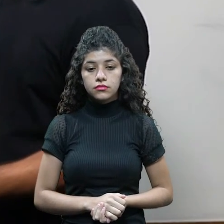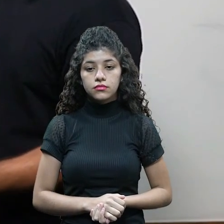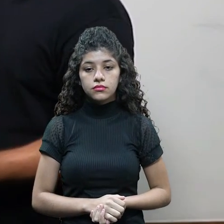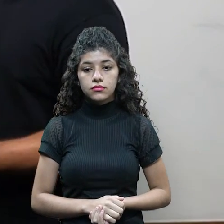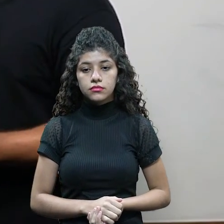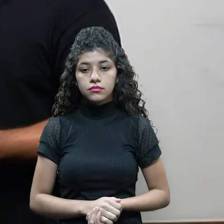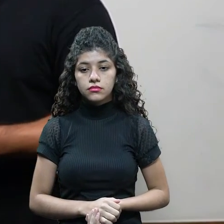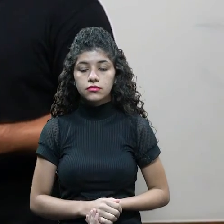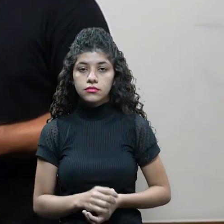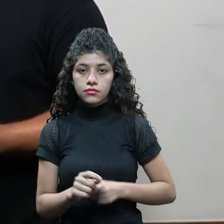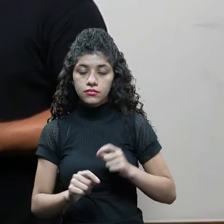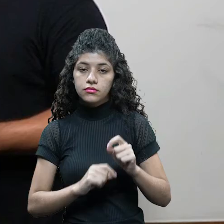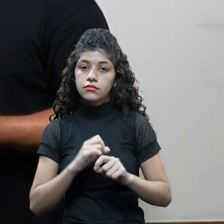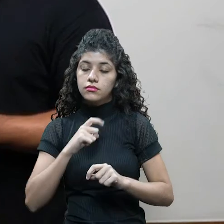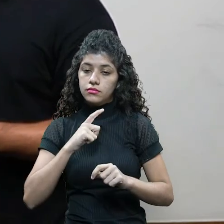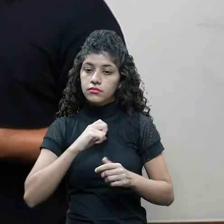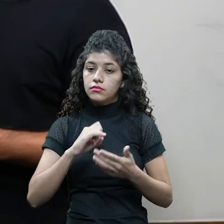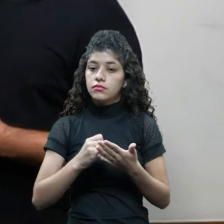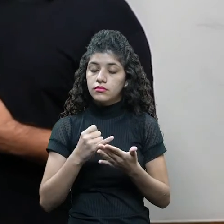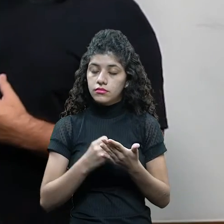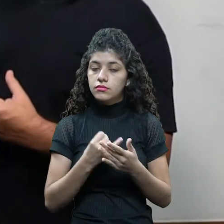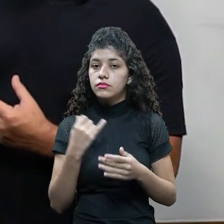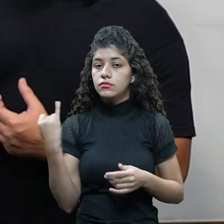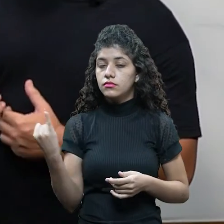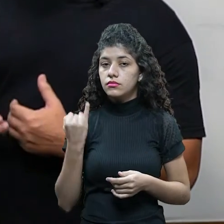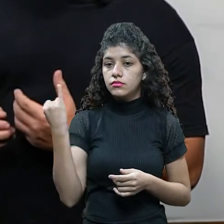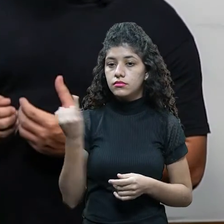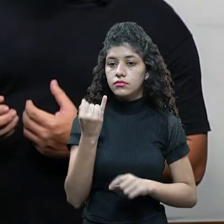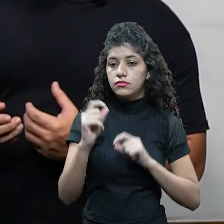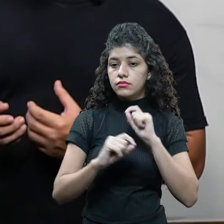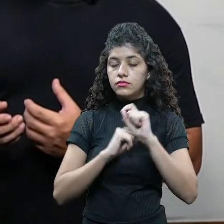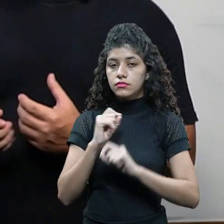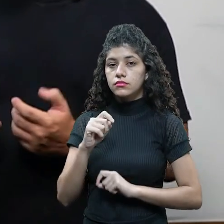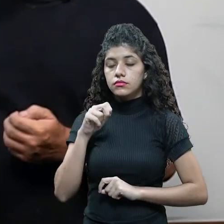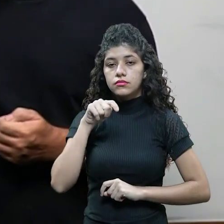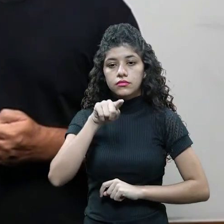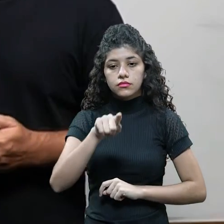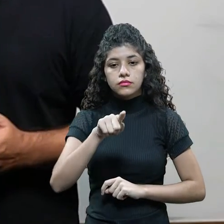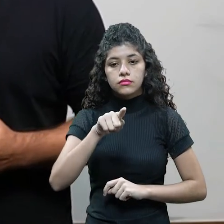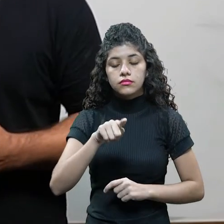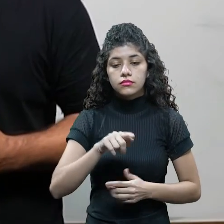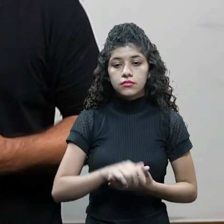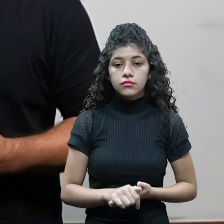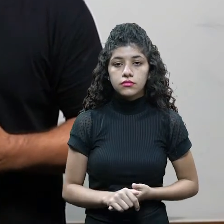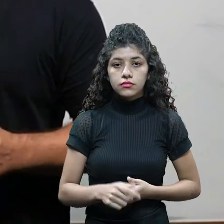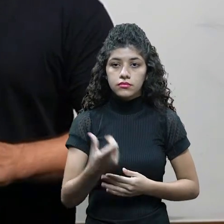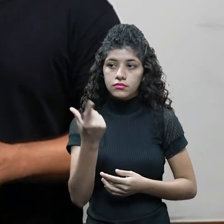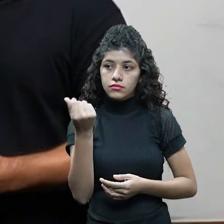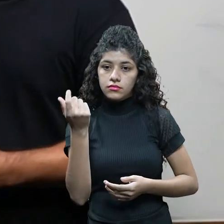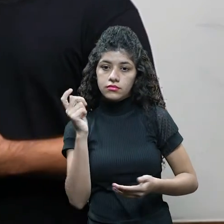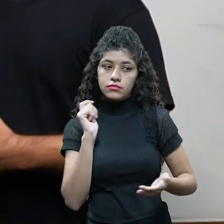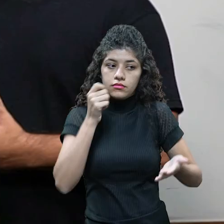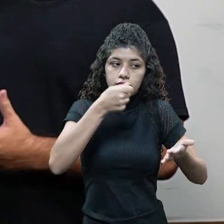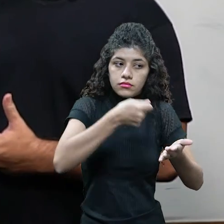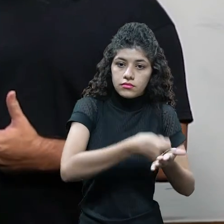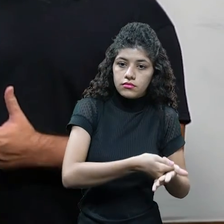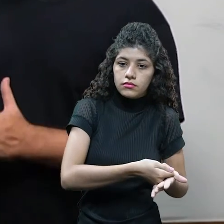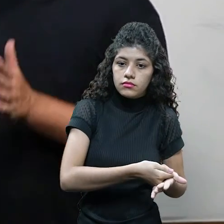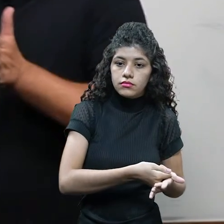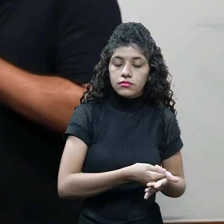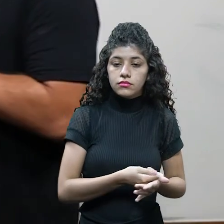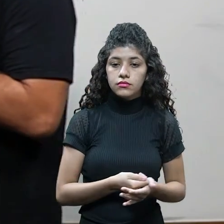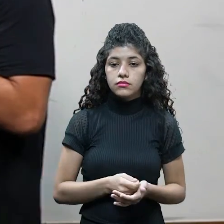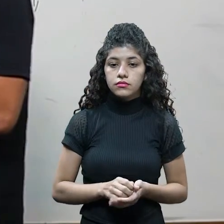financiado, aí você vê a questão dos juros. Tá? Então é muito importante, quando você for financiar algo, dar um valor de entrada, não financiar um valor tão